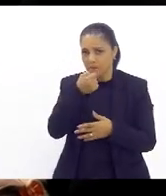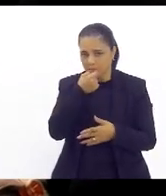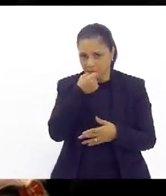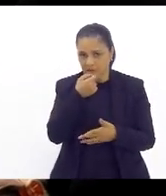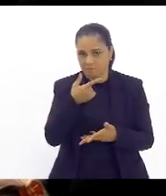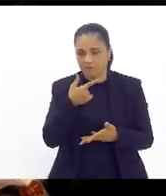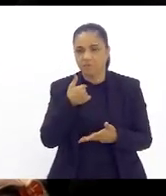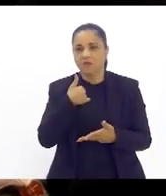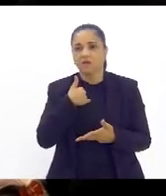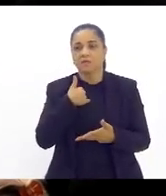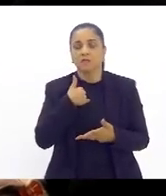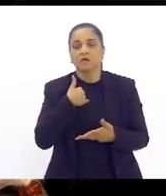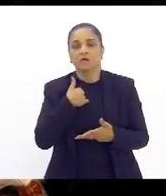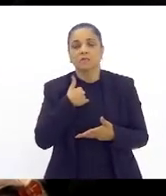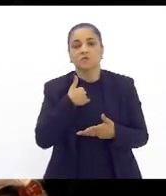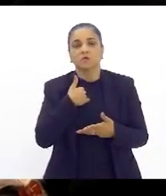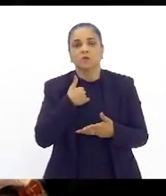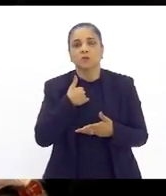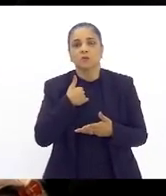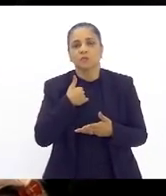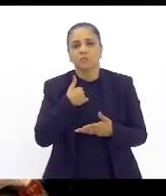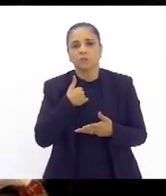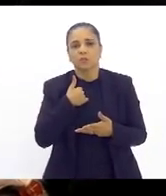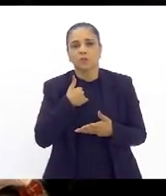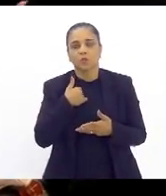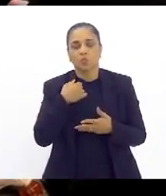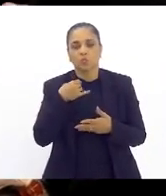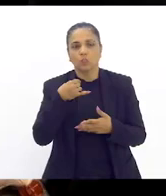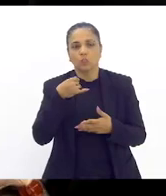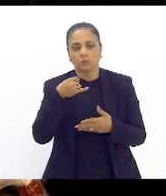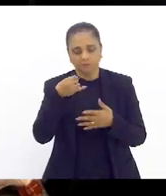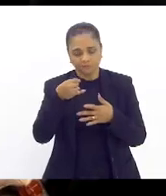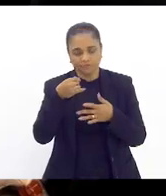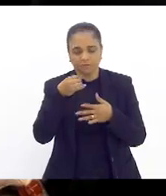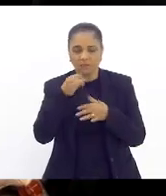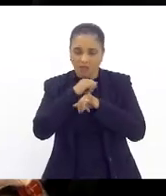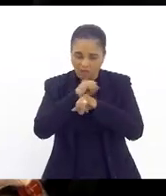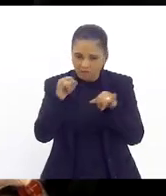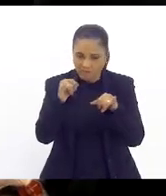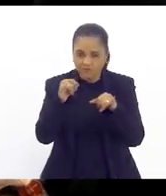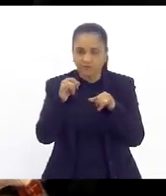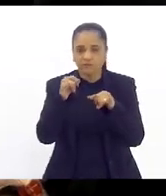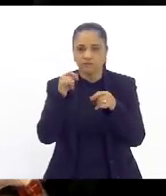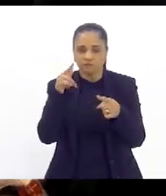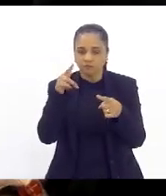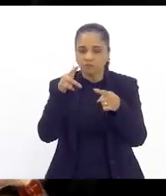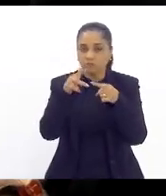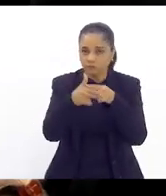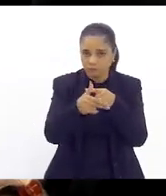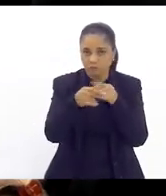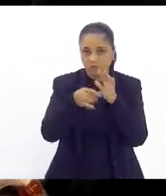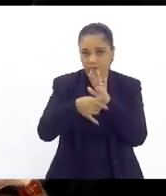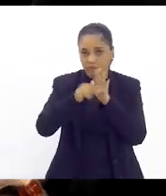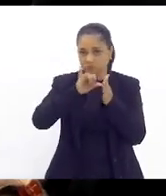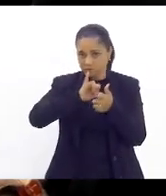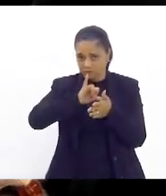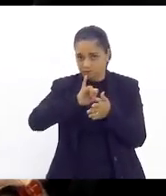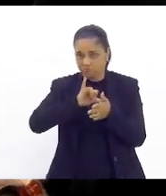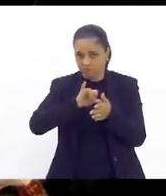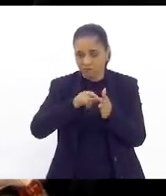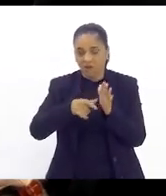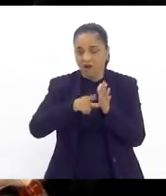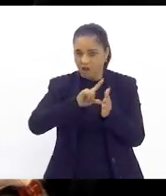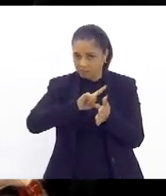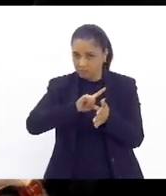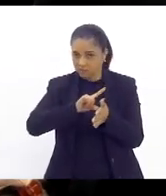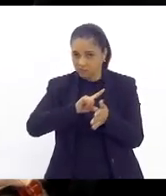foi falado aqui em relação ao o aviso prévio do corte né isso muitas vezes ou sem precisar dela não